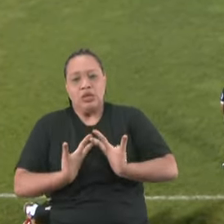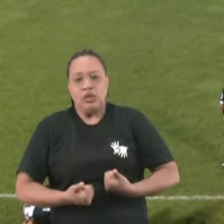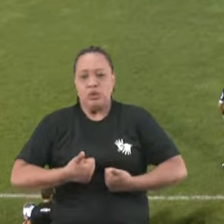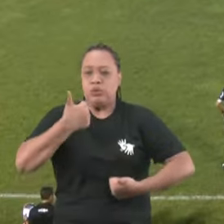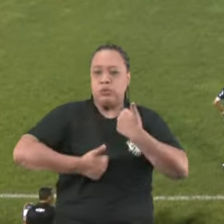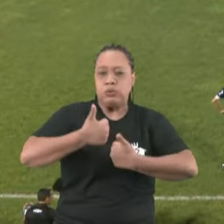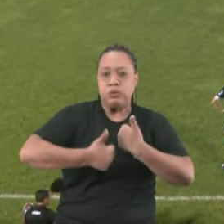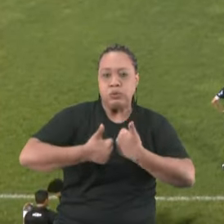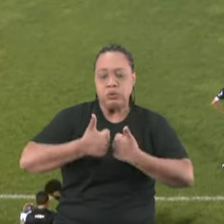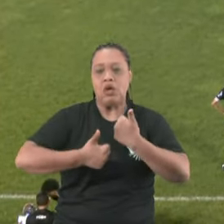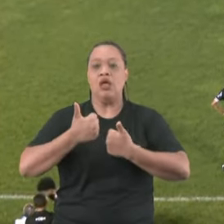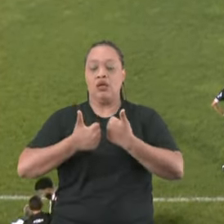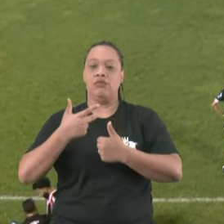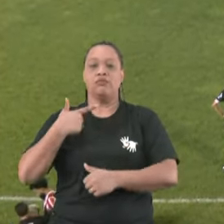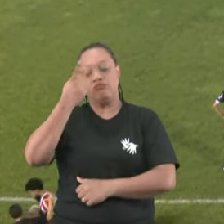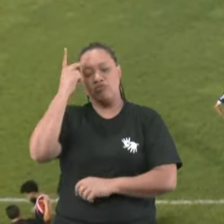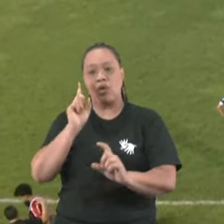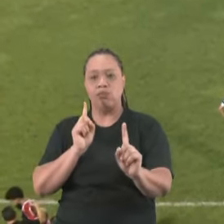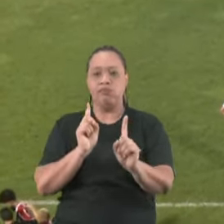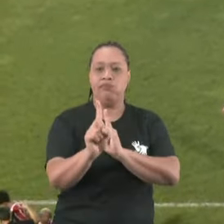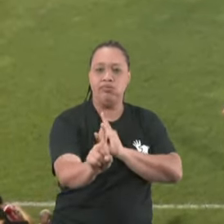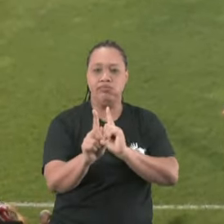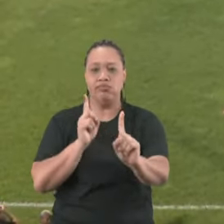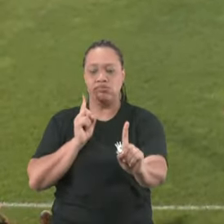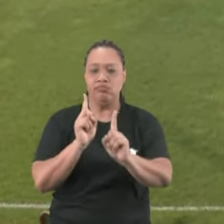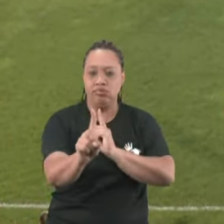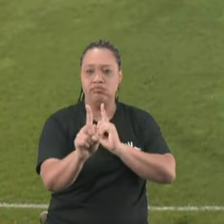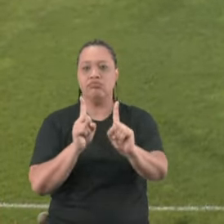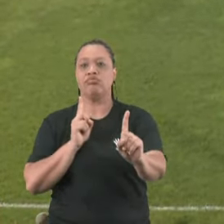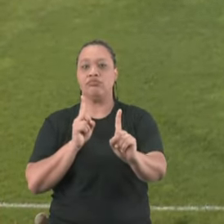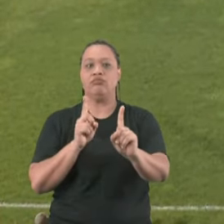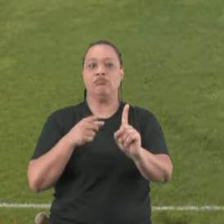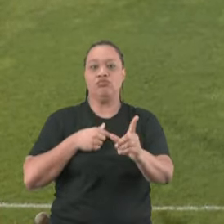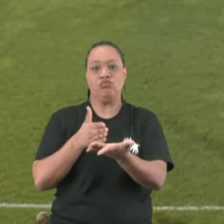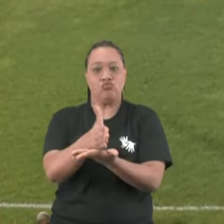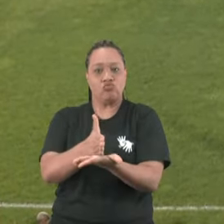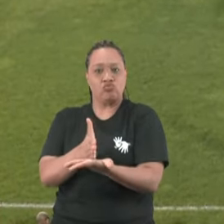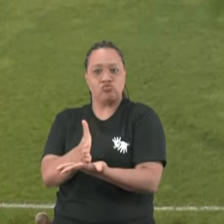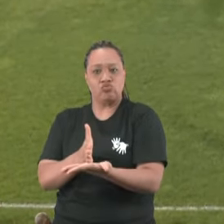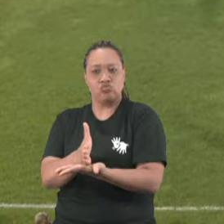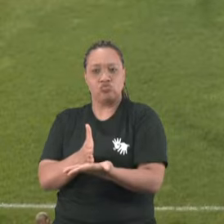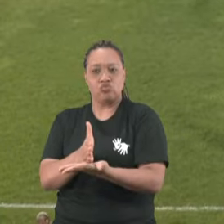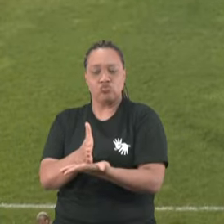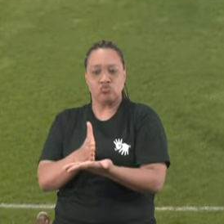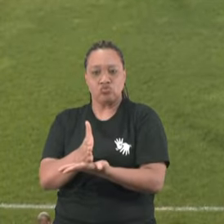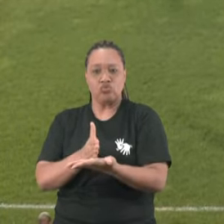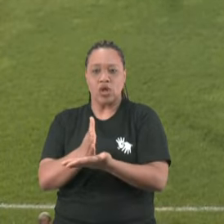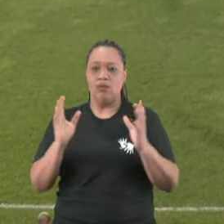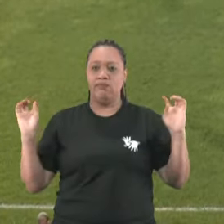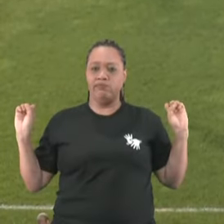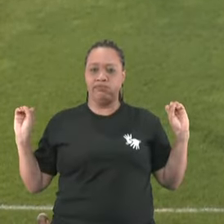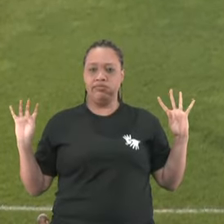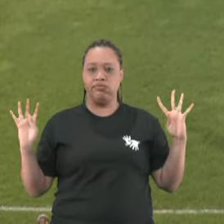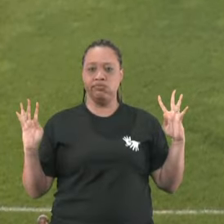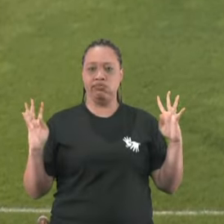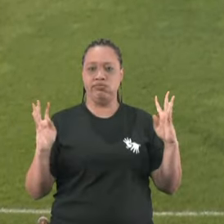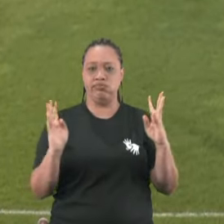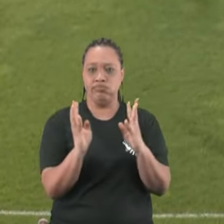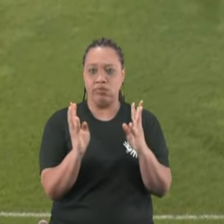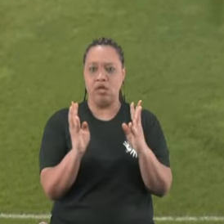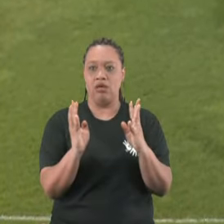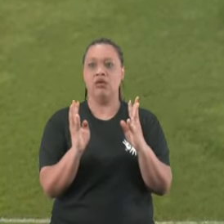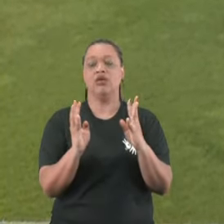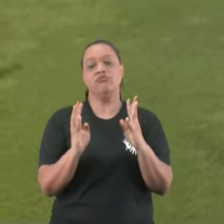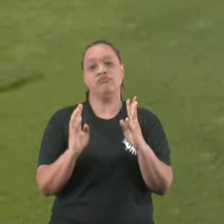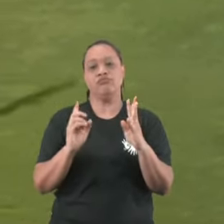sai, muda centroavante para centroavante. E o Daniel olhou, é outro que está amarelado, vou tirar. E